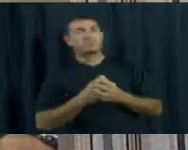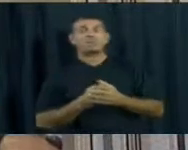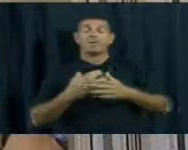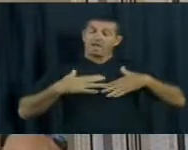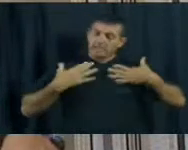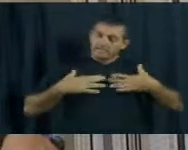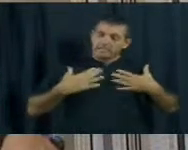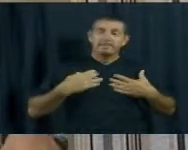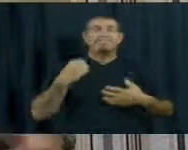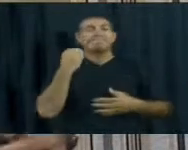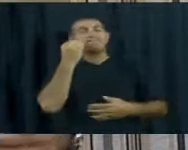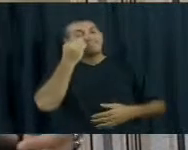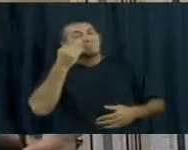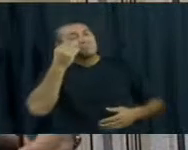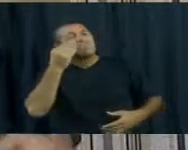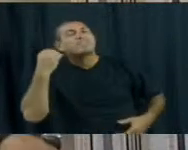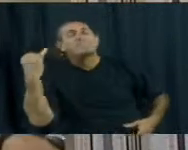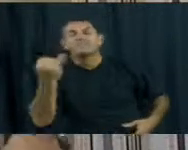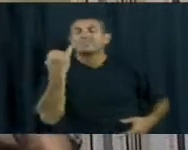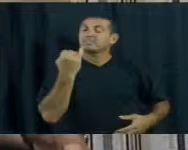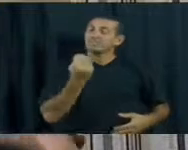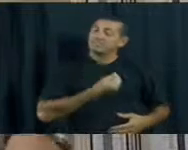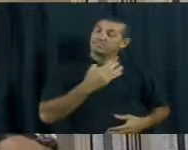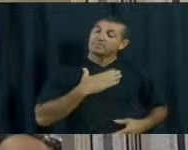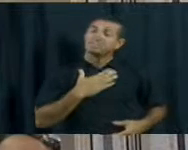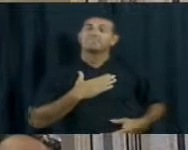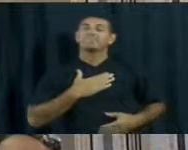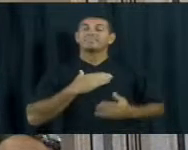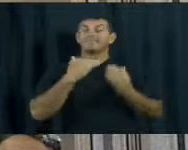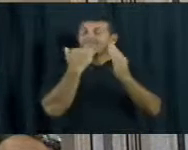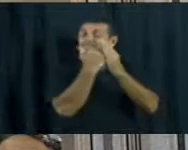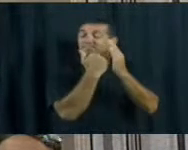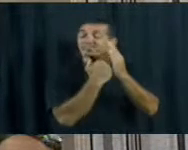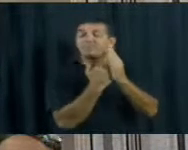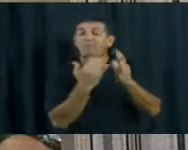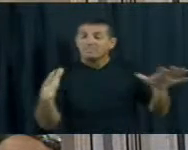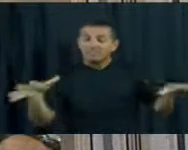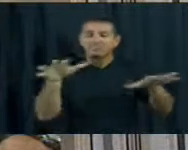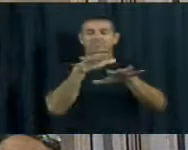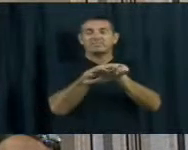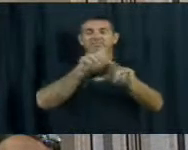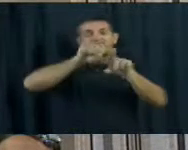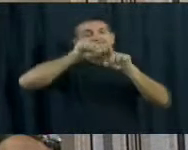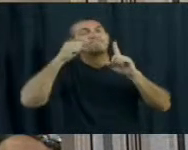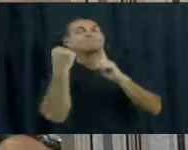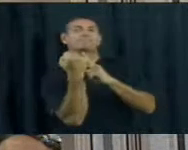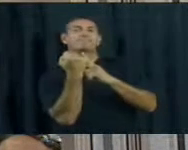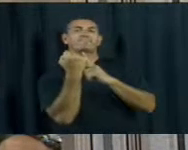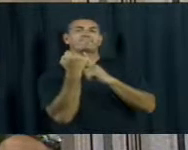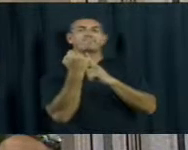E uma experiência muito importante para mim, participar de um programa de inclusão social,